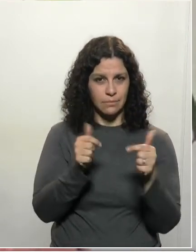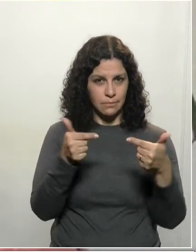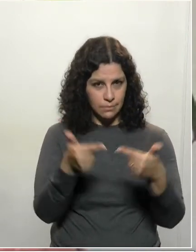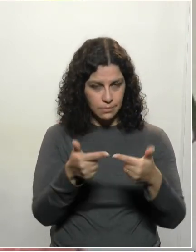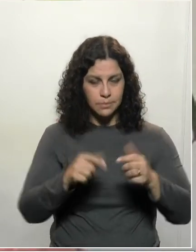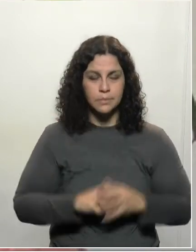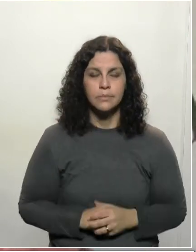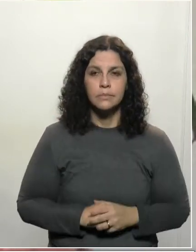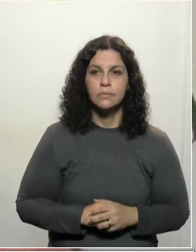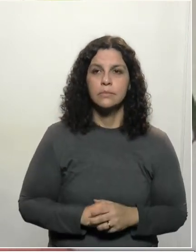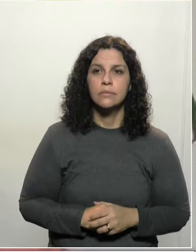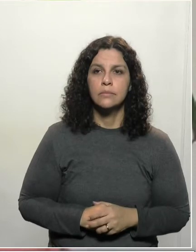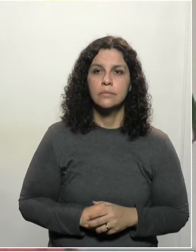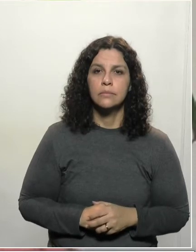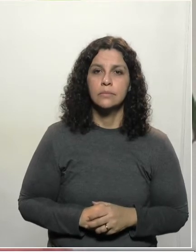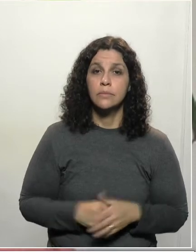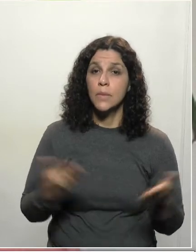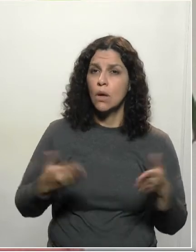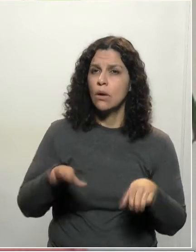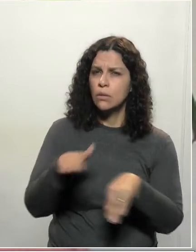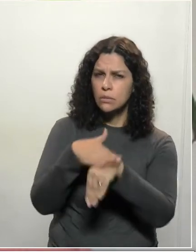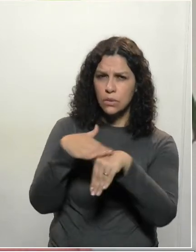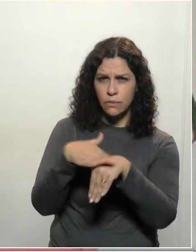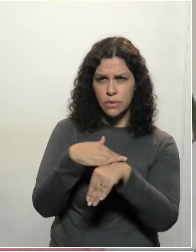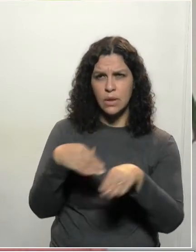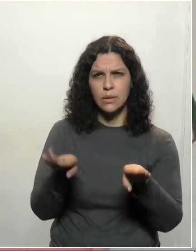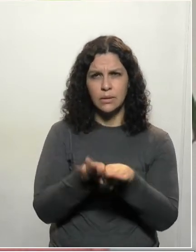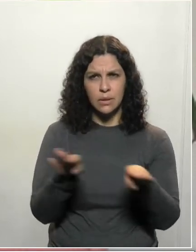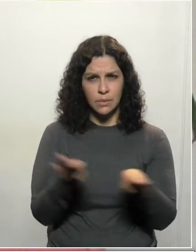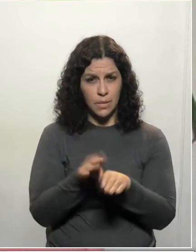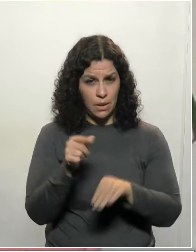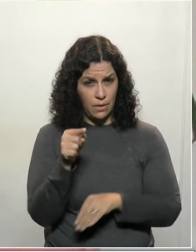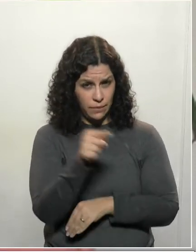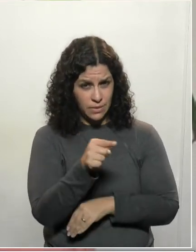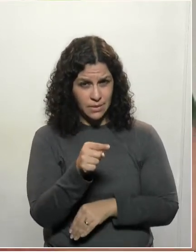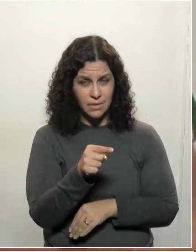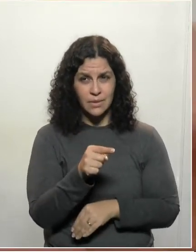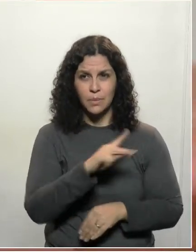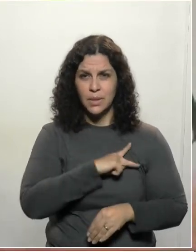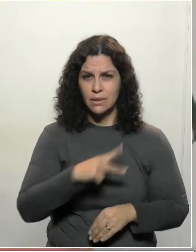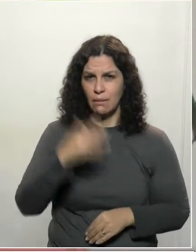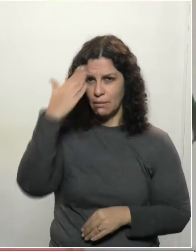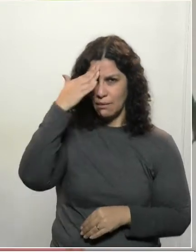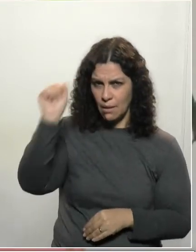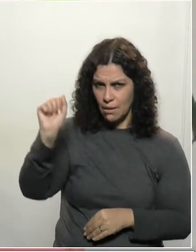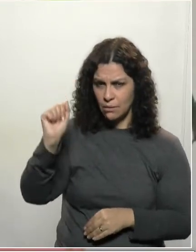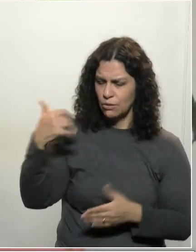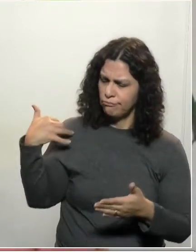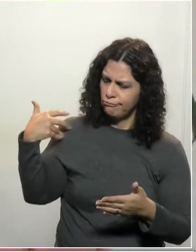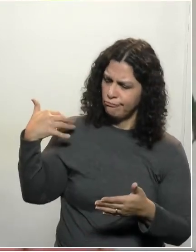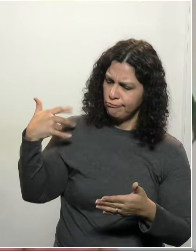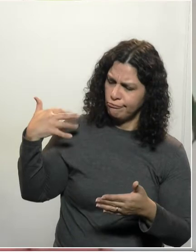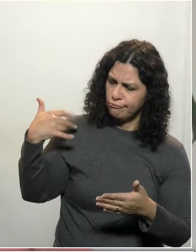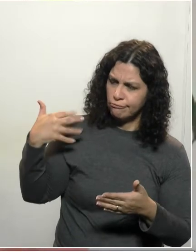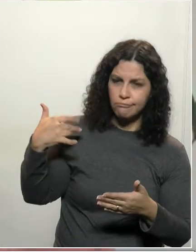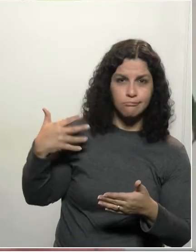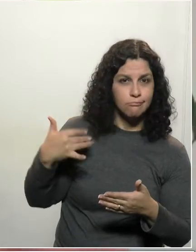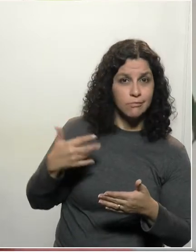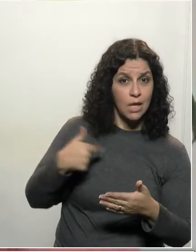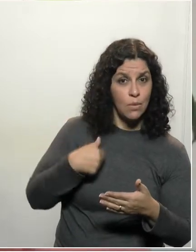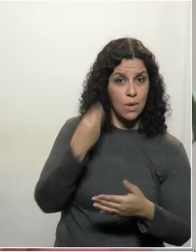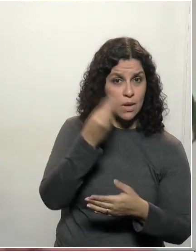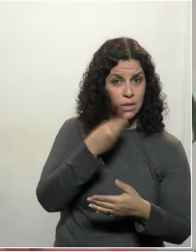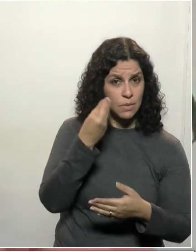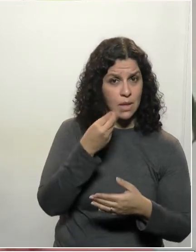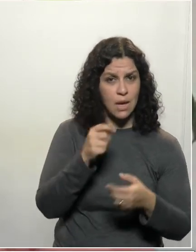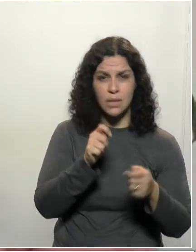E quero conversar a Vossa Excelência, que já do longo tempo de comunicador, já se